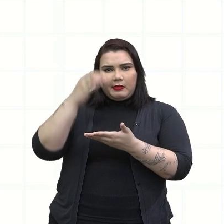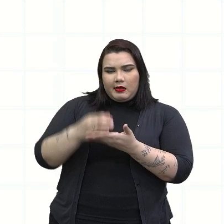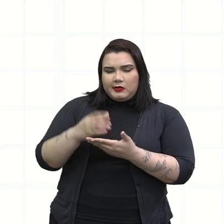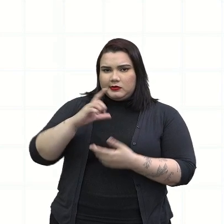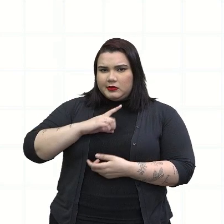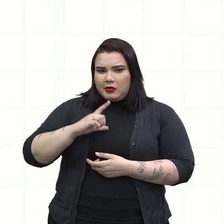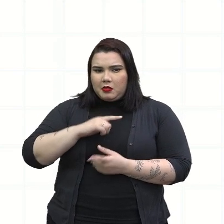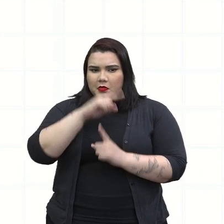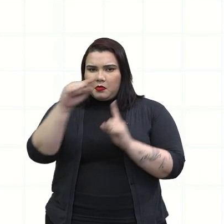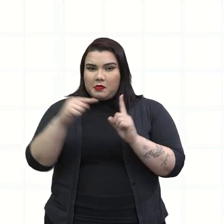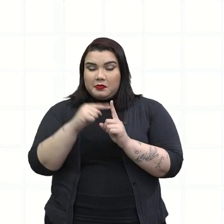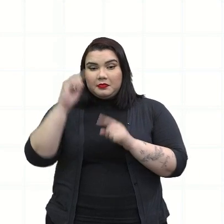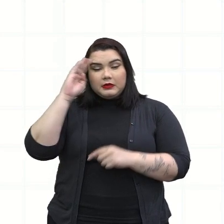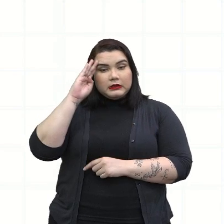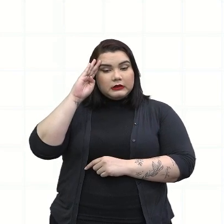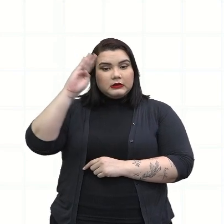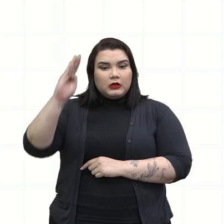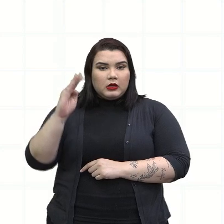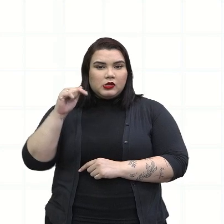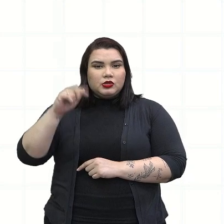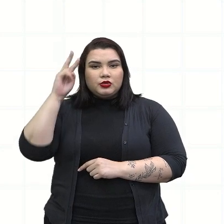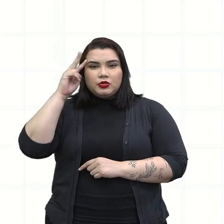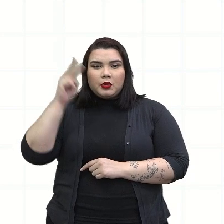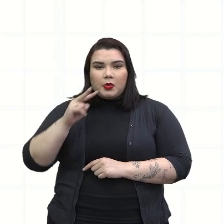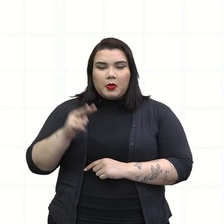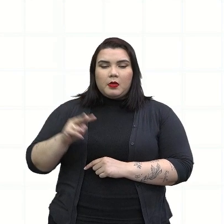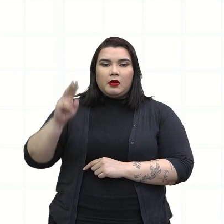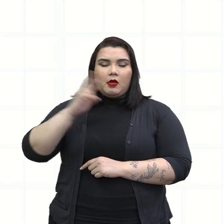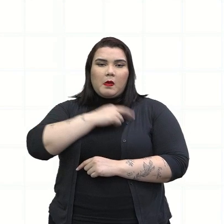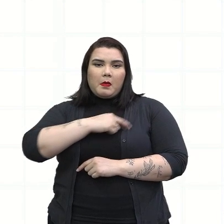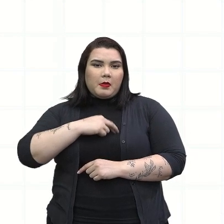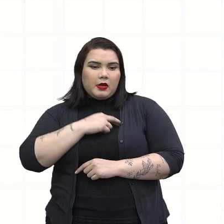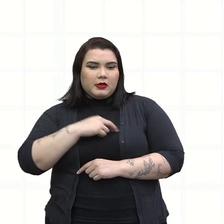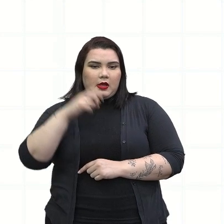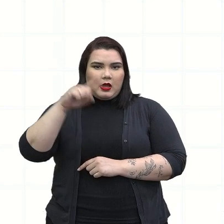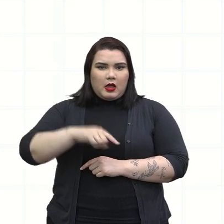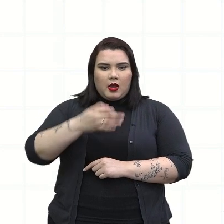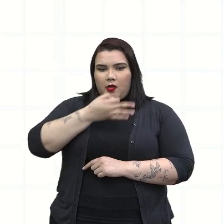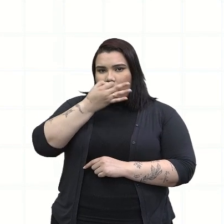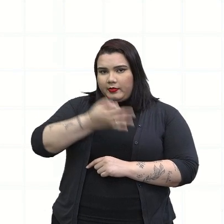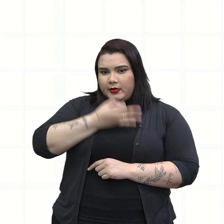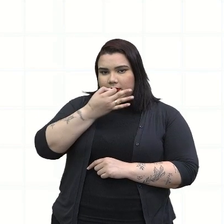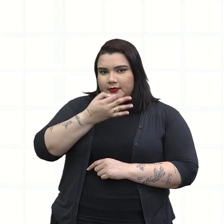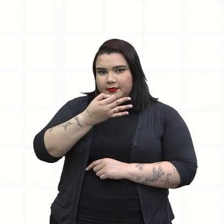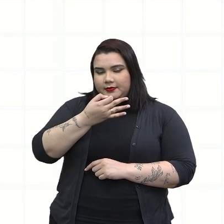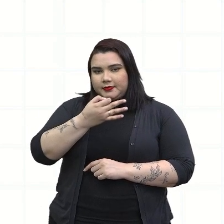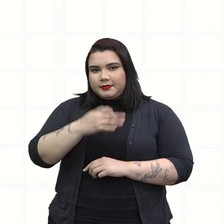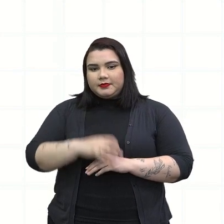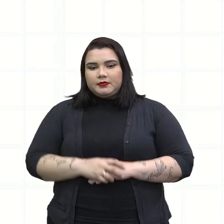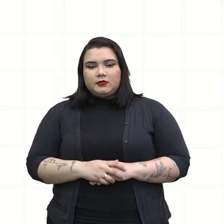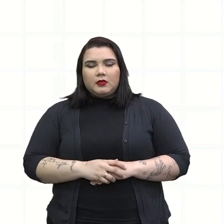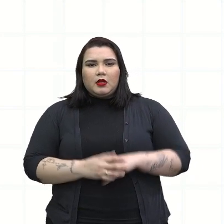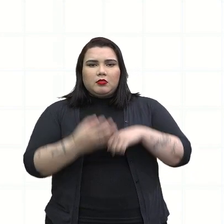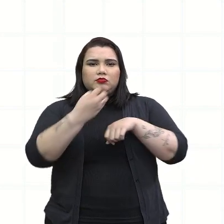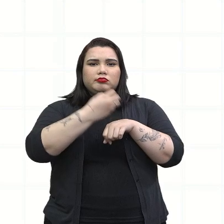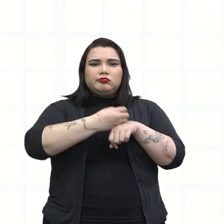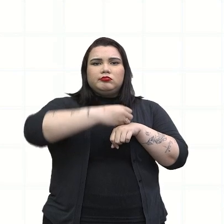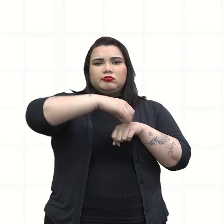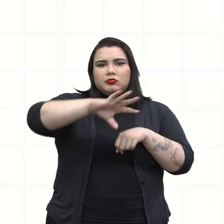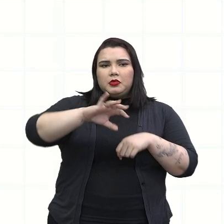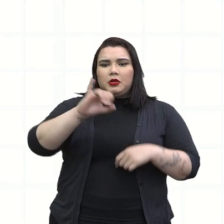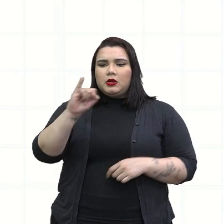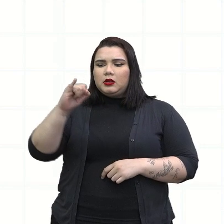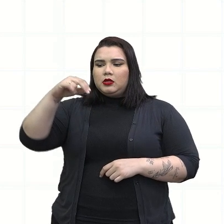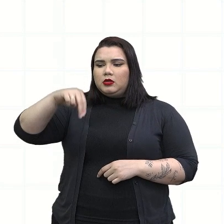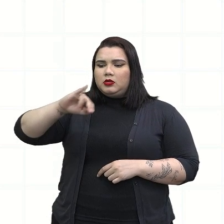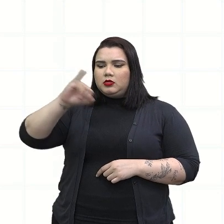Será que o objetivo principal do conto de fadas ou do romance é argumentar alguma coisa? E o injuntivo, né?